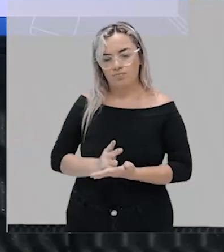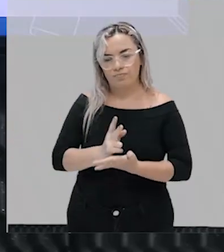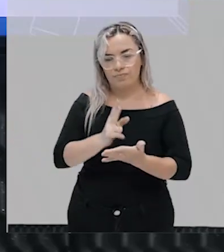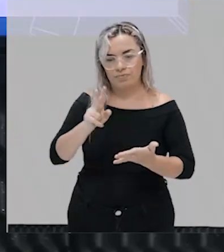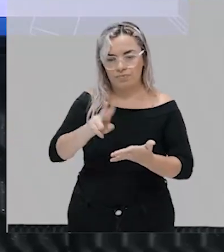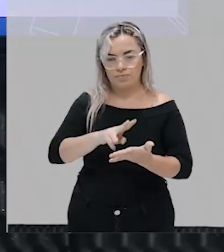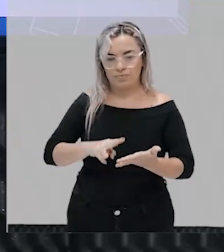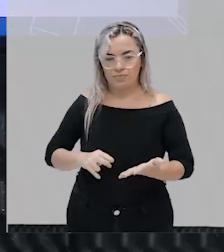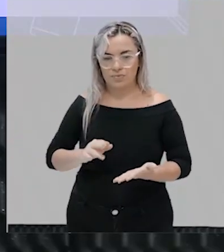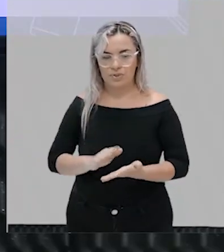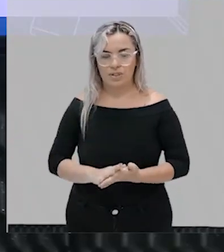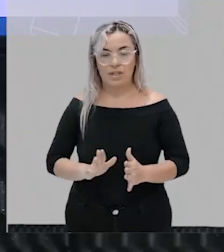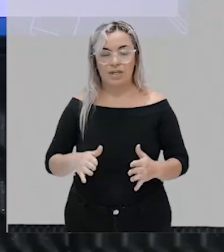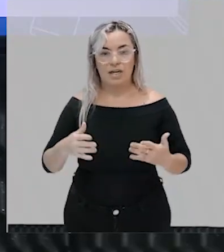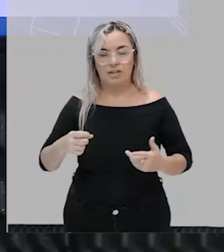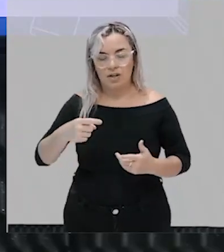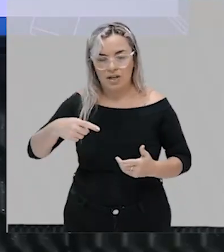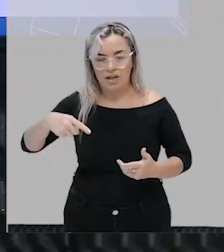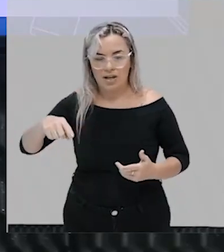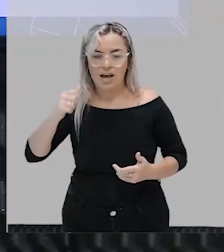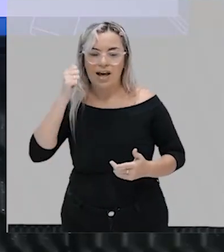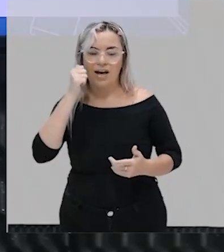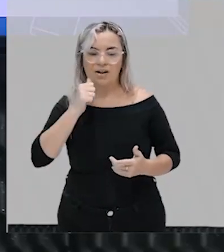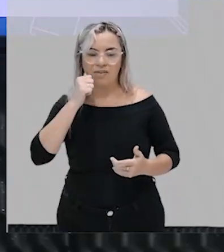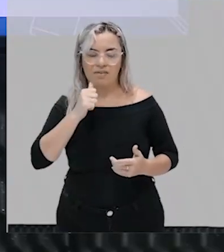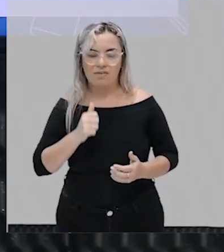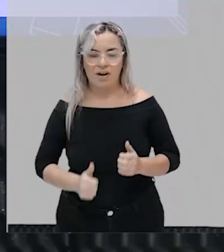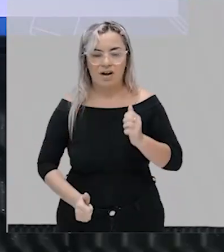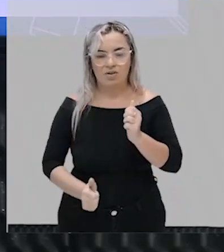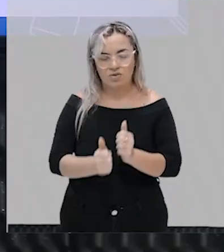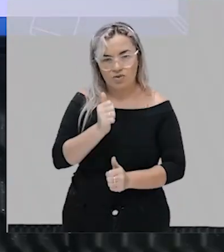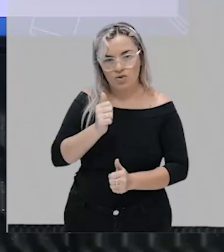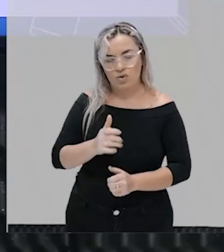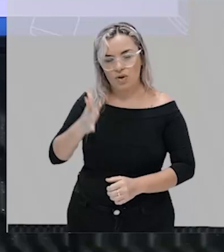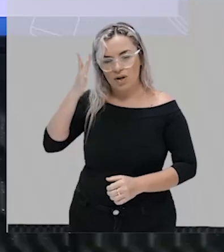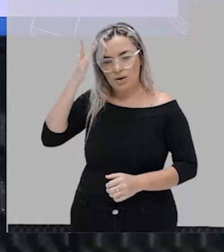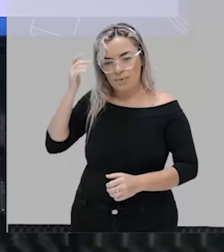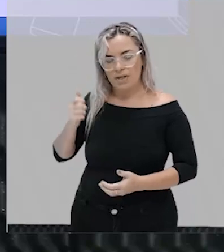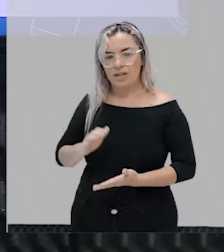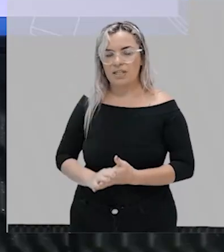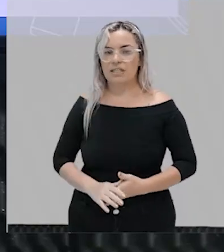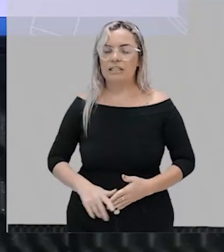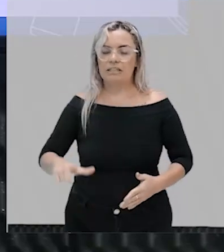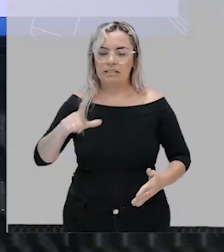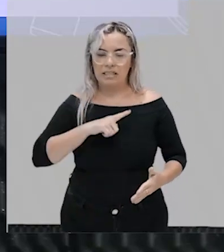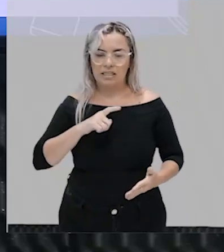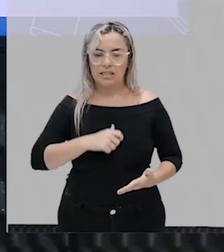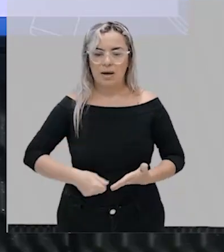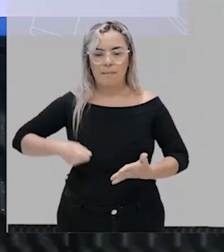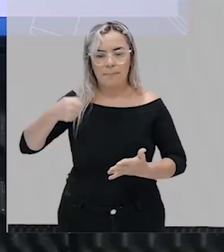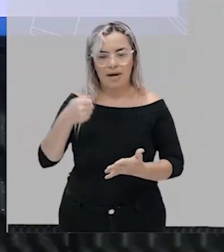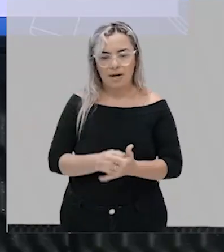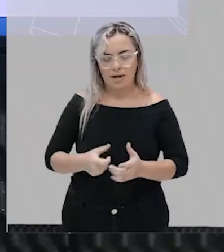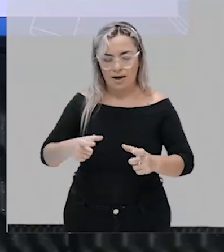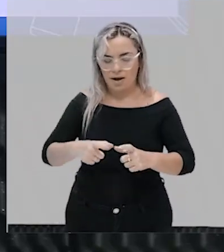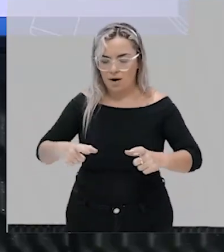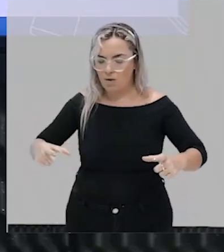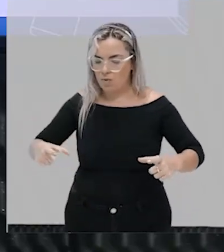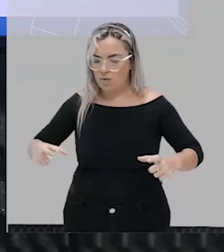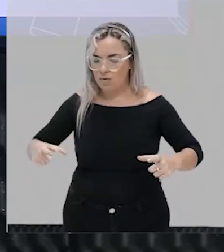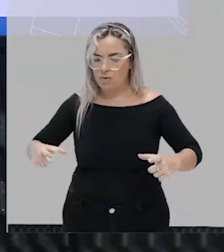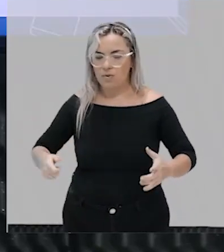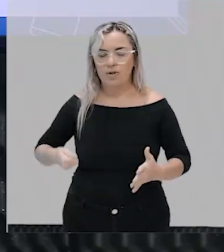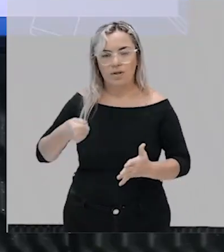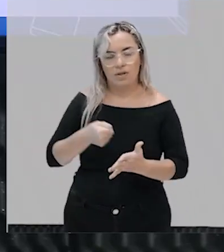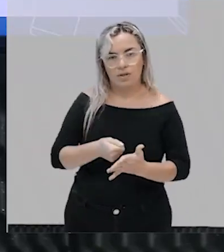o ingresso. Bom, gostaram? Na aula de hoje, nós temos que ficar atentos ao verbo pôr,